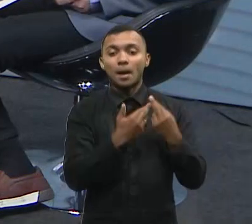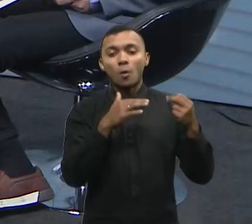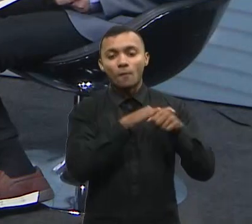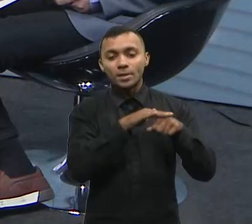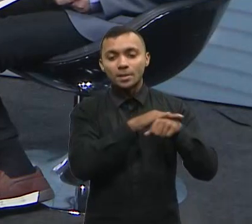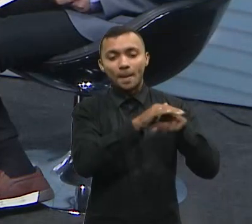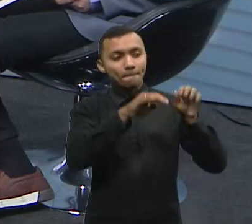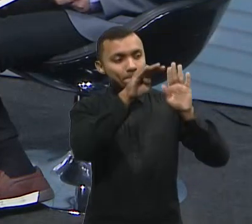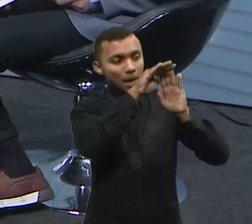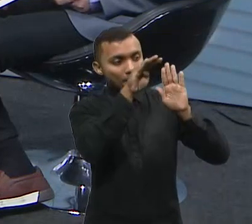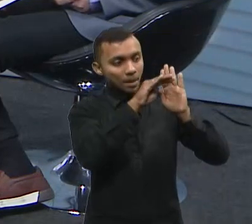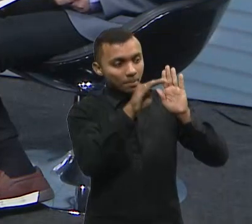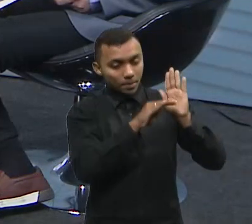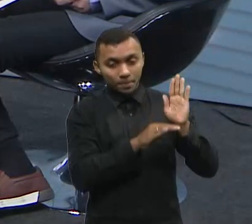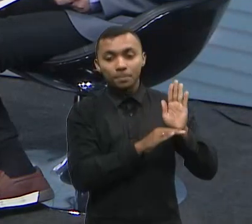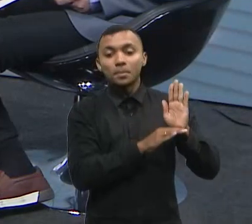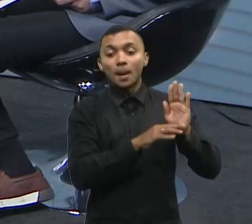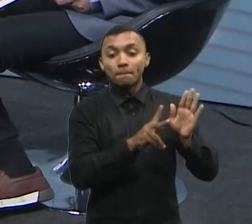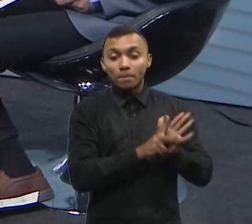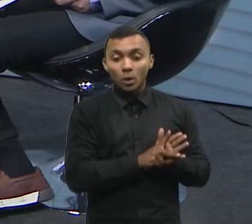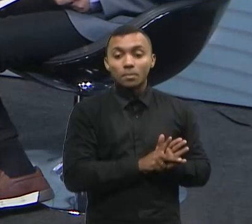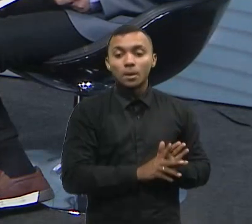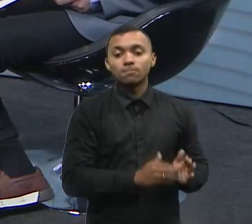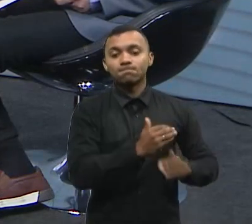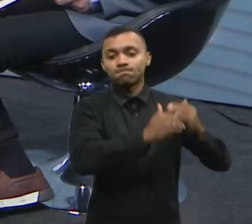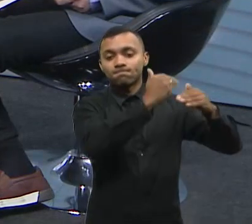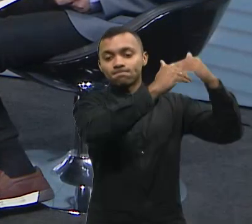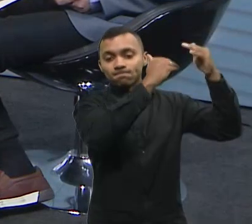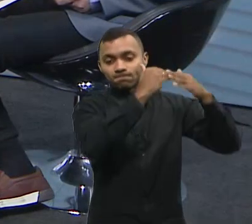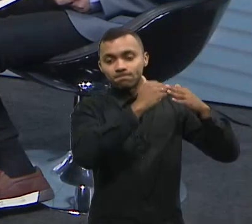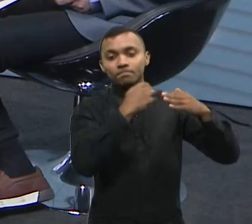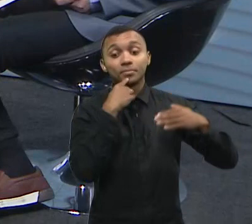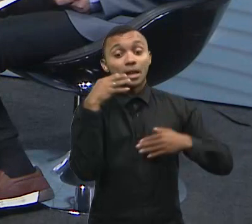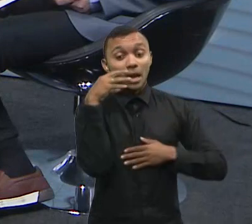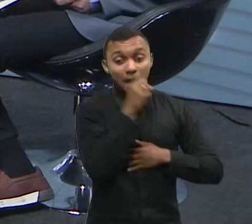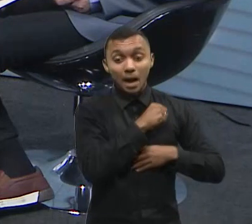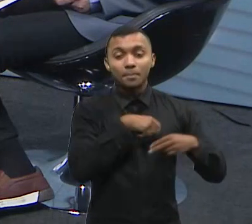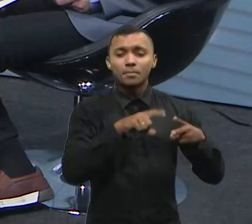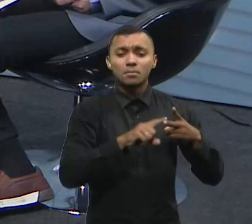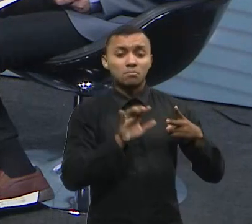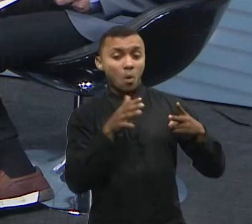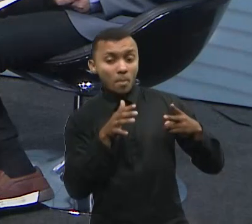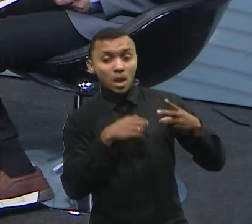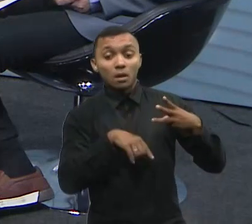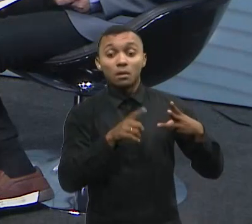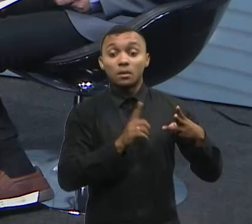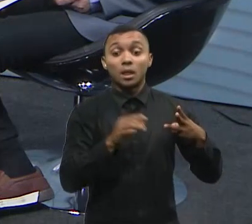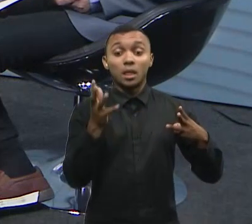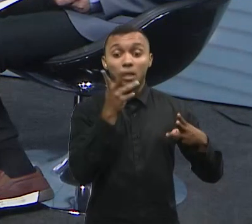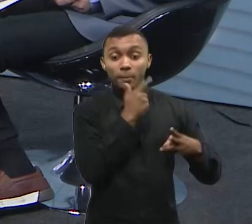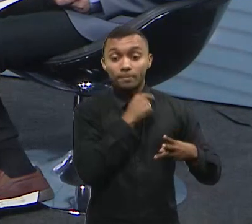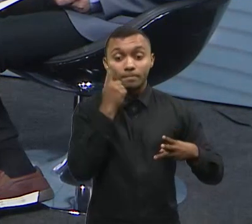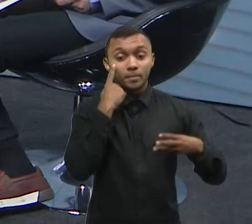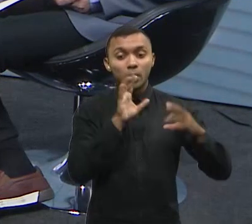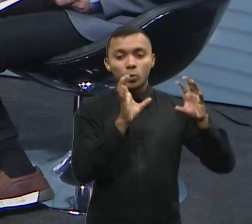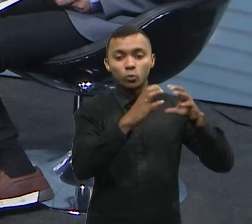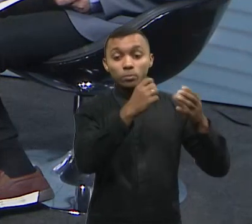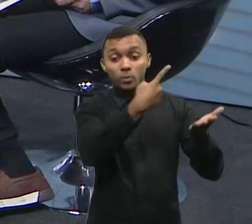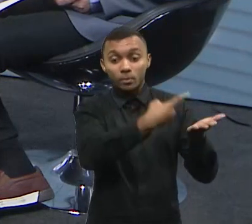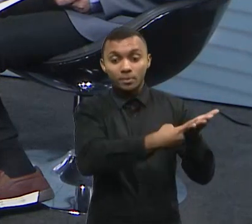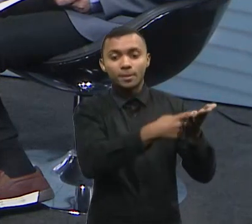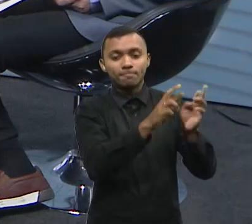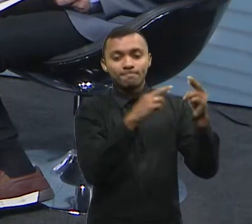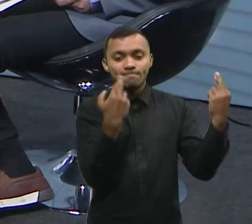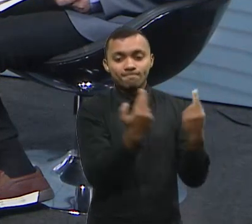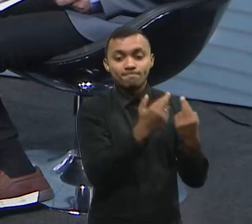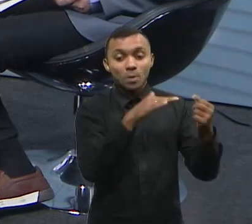metas, né, de evolução. Metas de curto, médio e longo prazo. Então, a equipe se reúne para falar